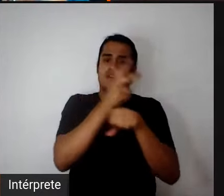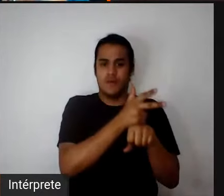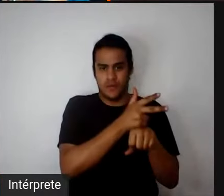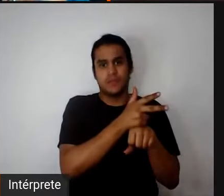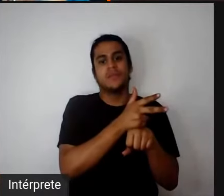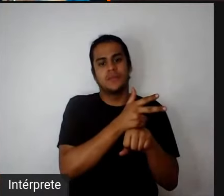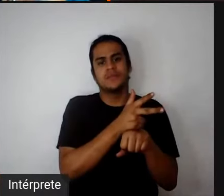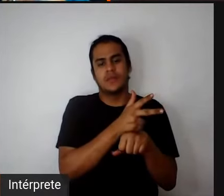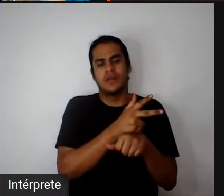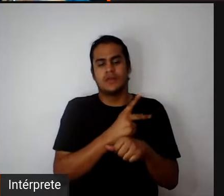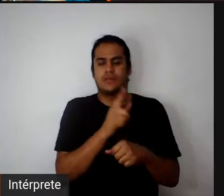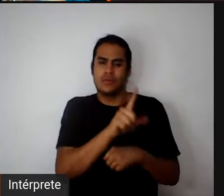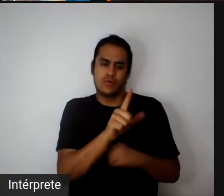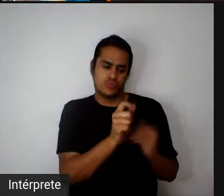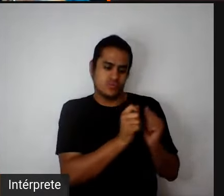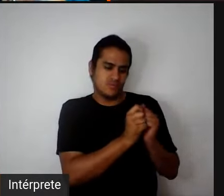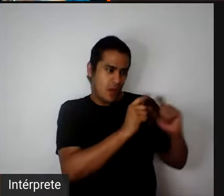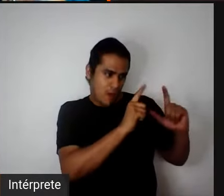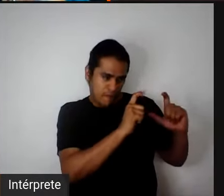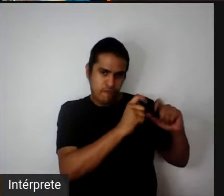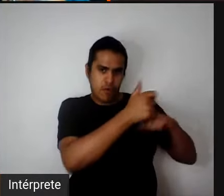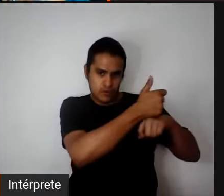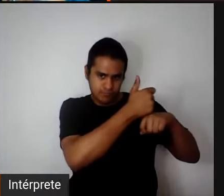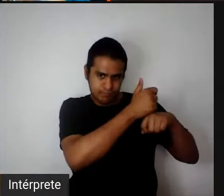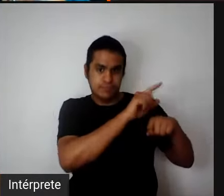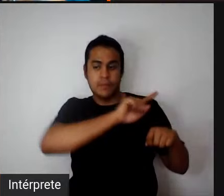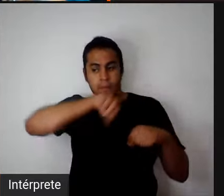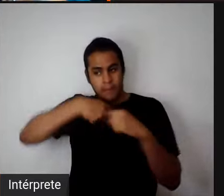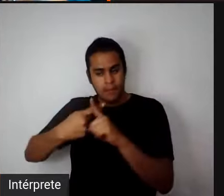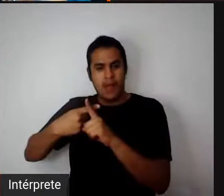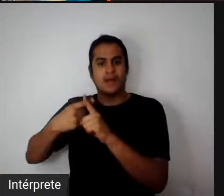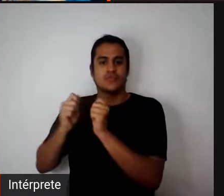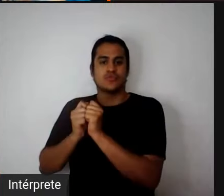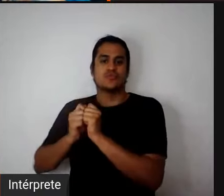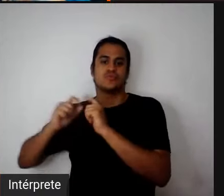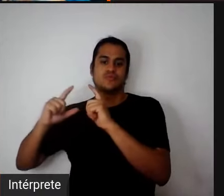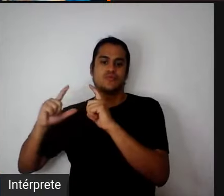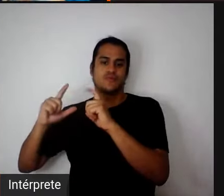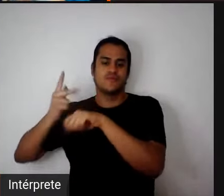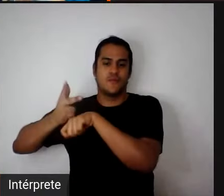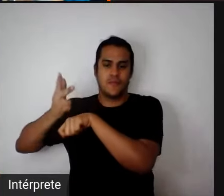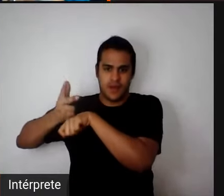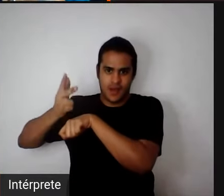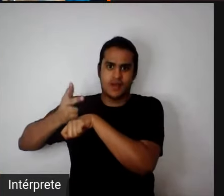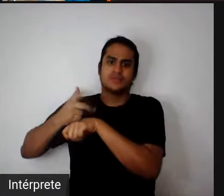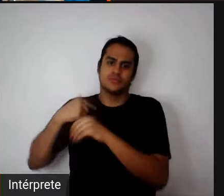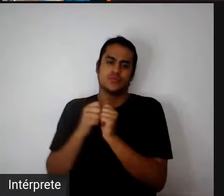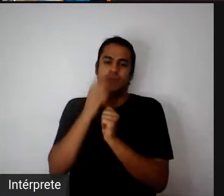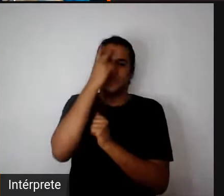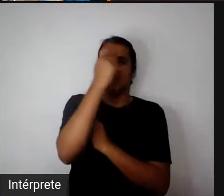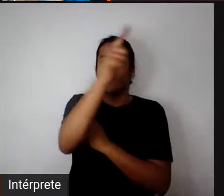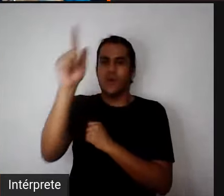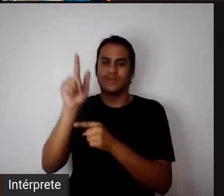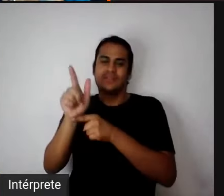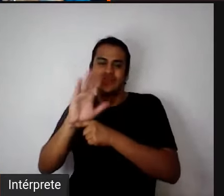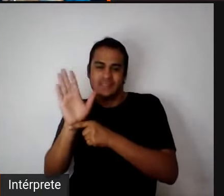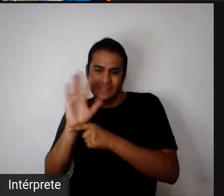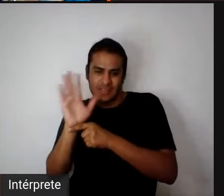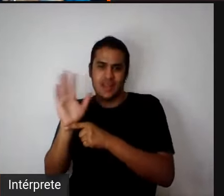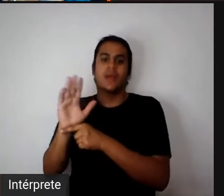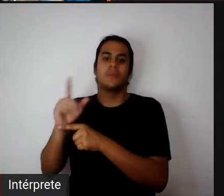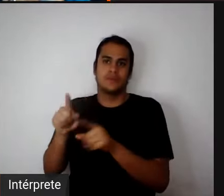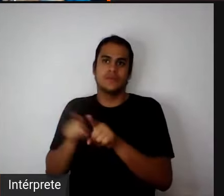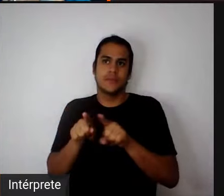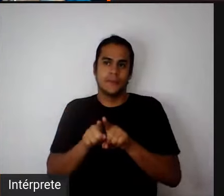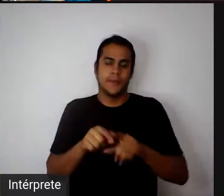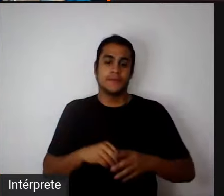paralelo com a sua produção fotográfica, filmes em película, né, em conjunto com fotógrafos de cinema, desde o início,